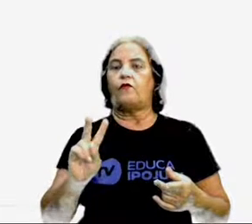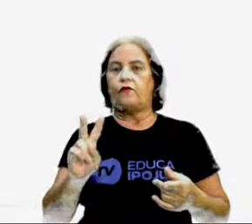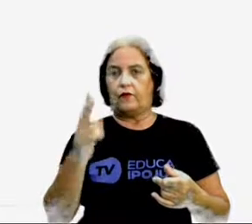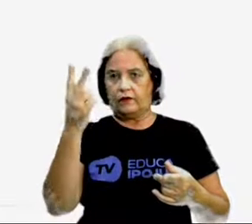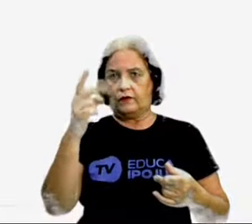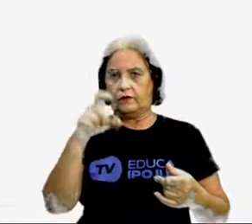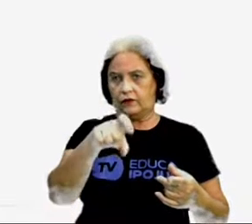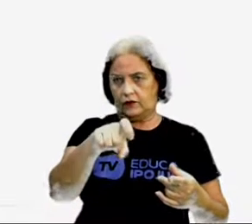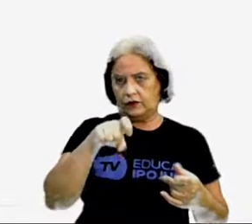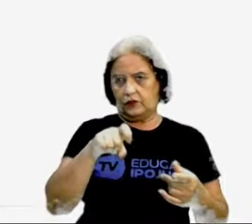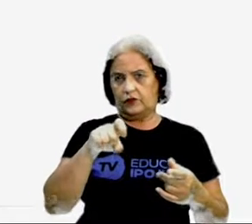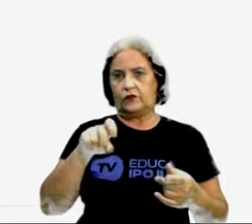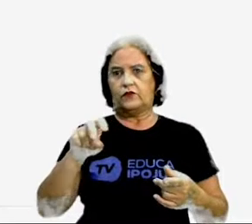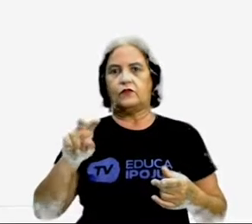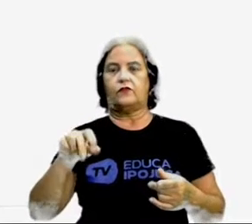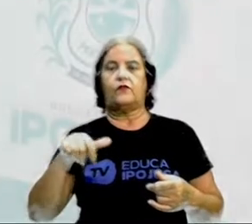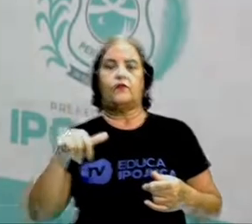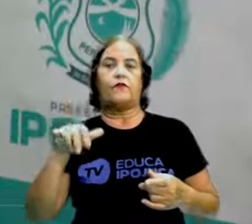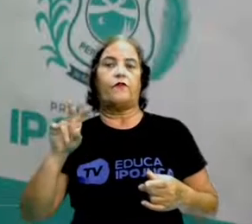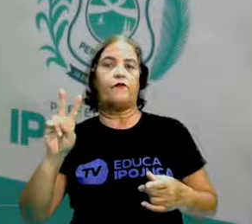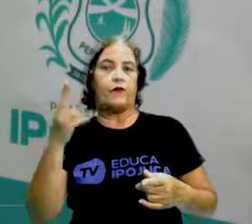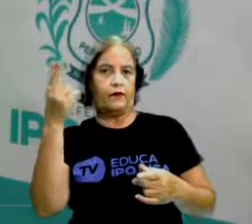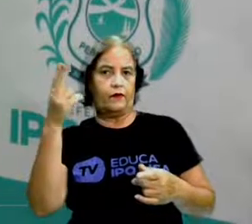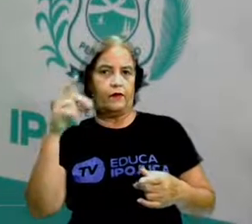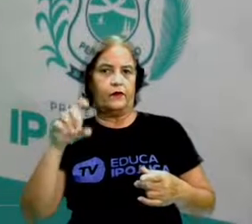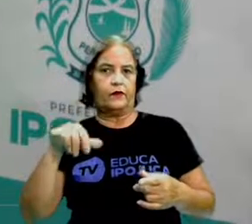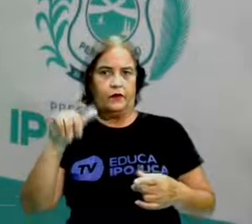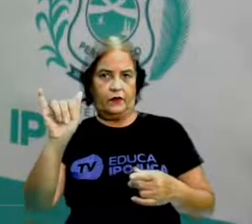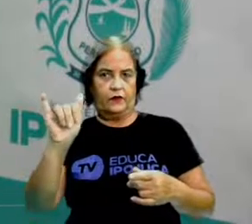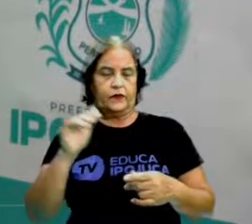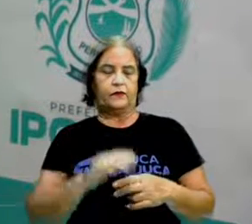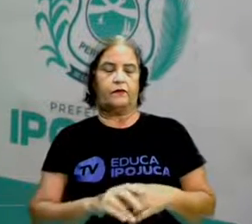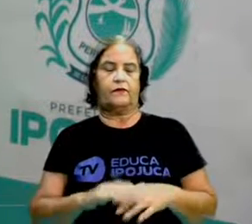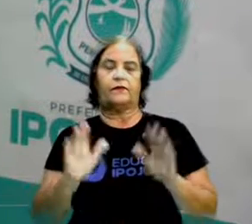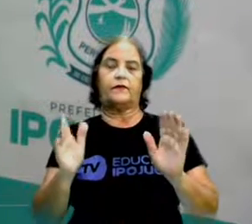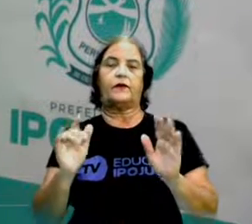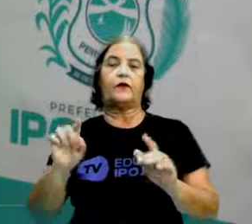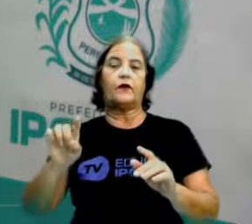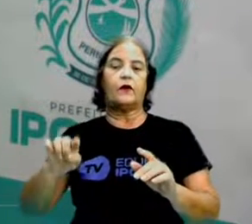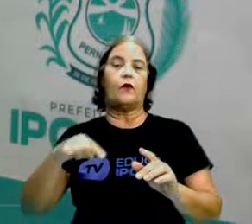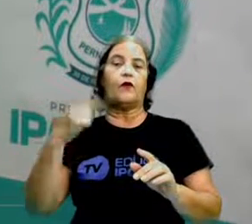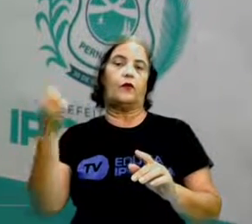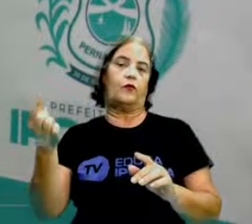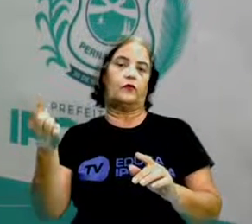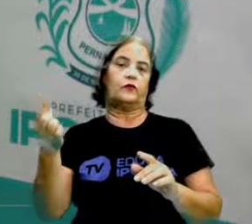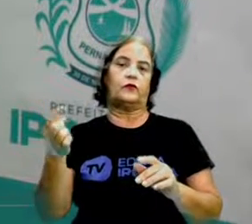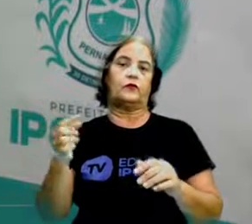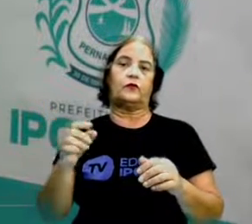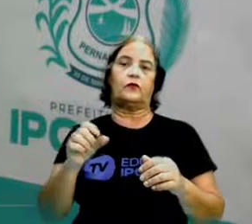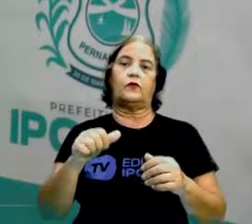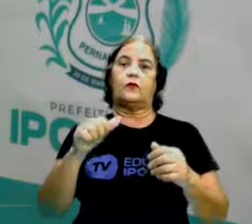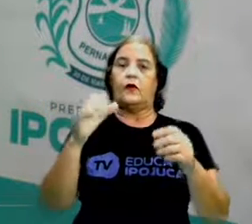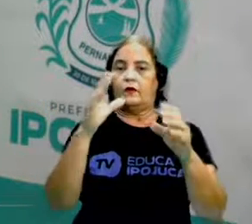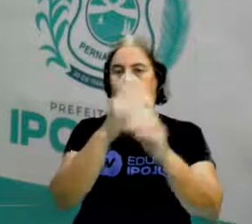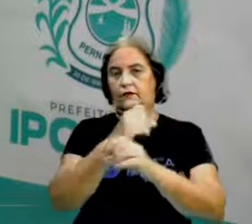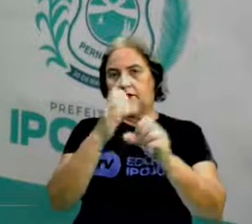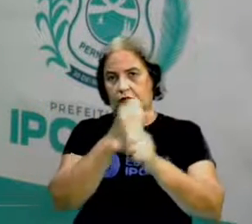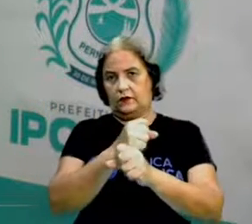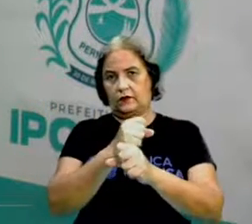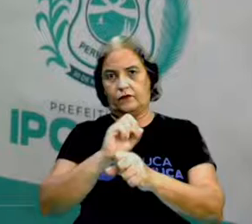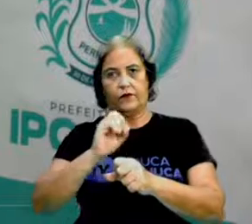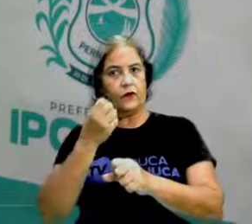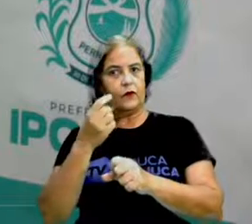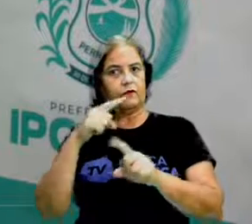y. Agora vamos aprender outro método, o método da adição ou